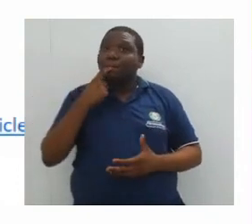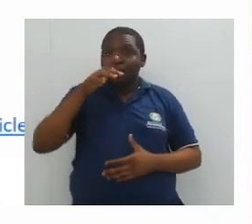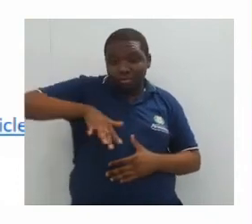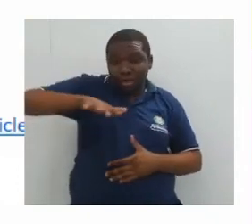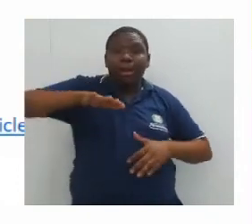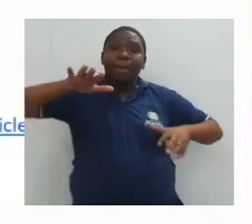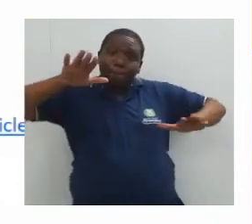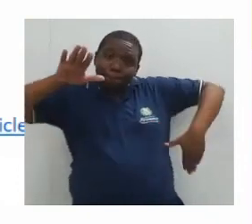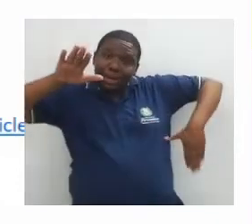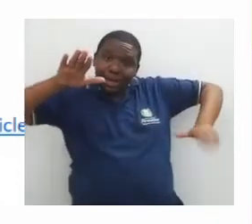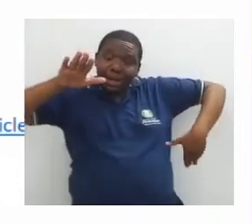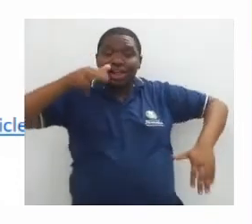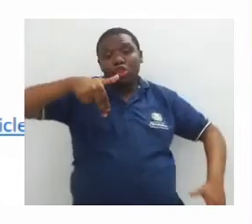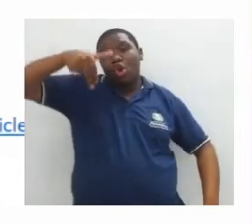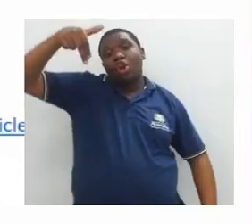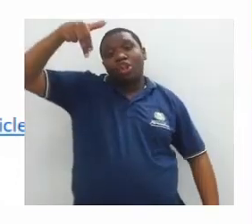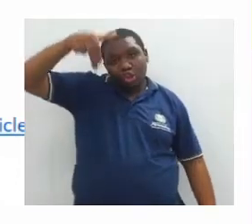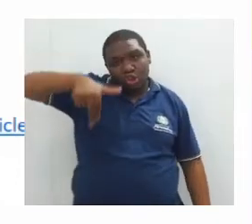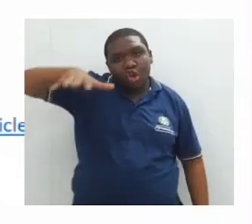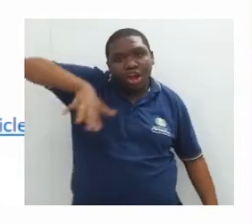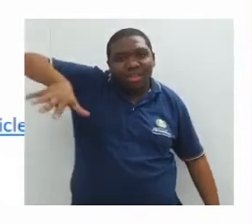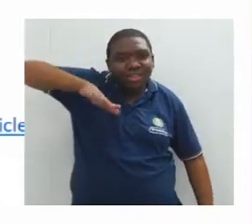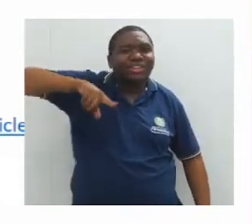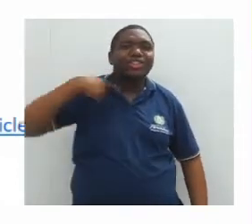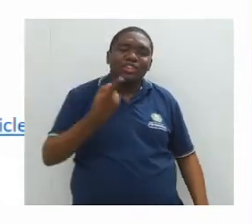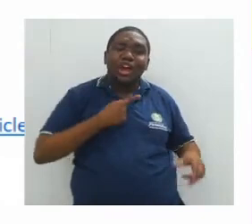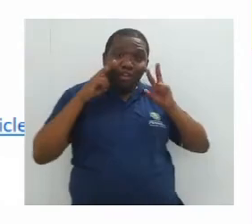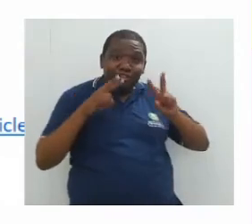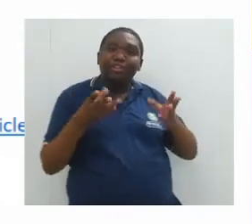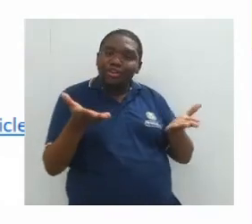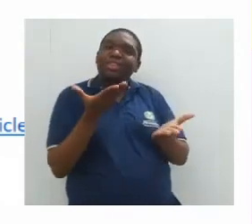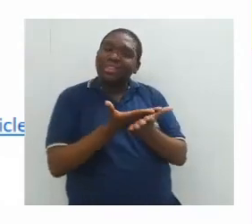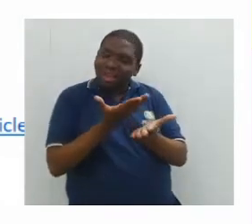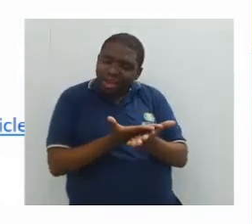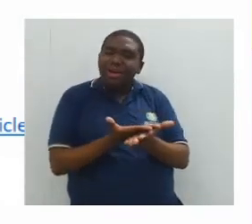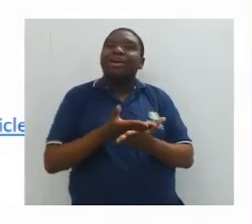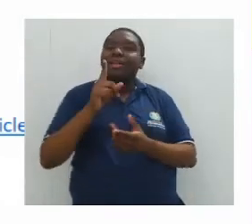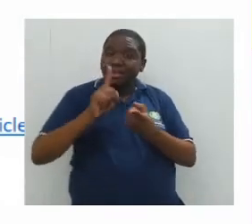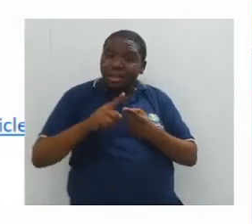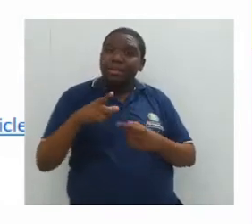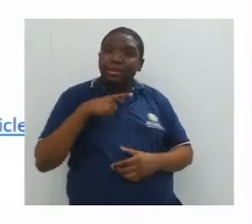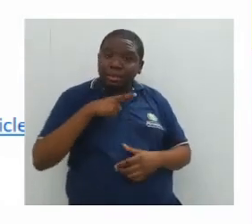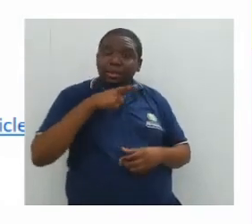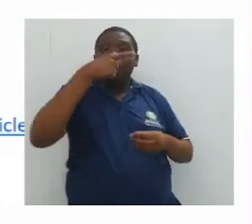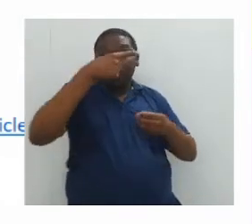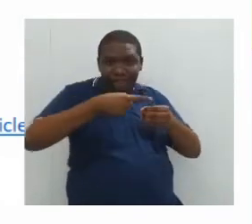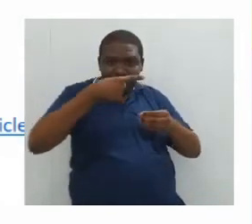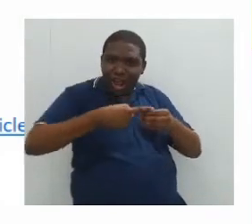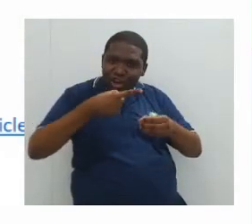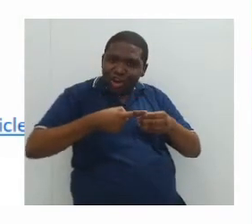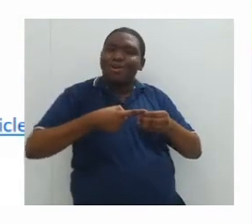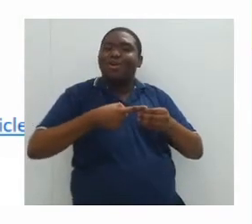praeira, de todo o norte e nordeste, mas a gente viu dentro da aula da gente que ele também se estende justamente para o interior de